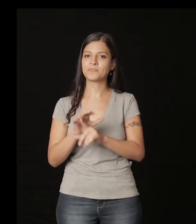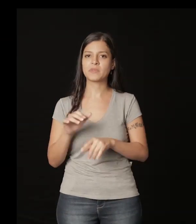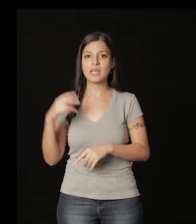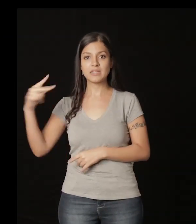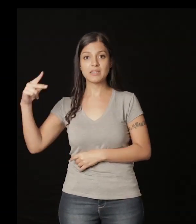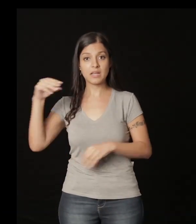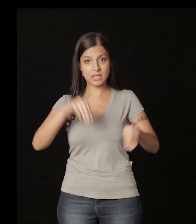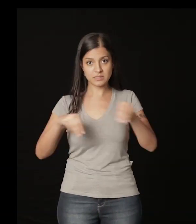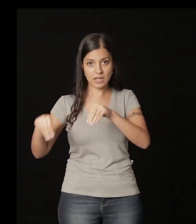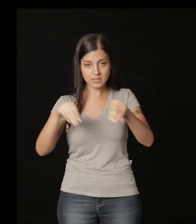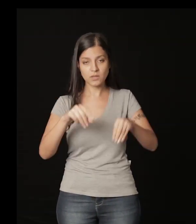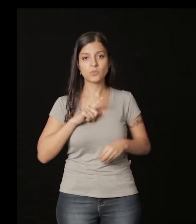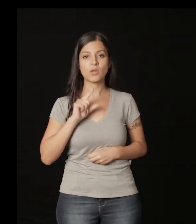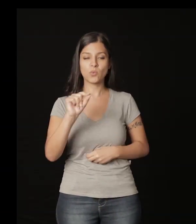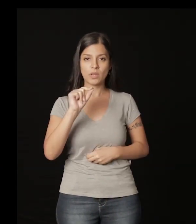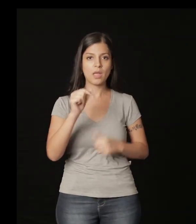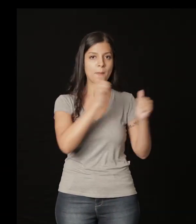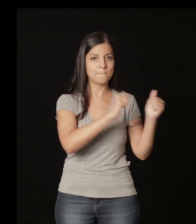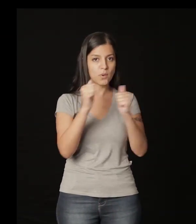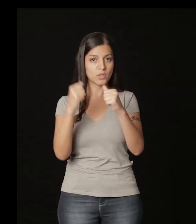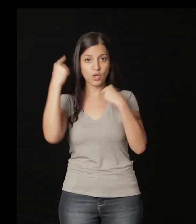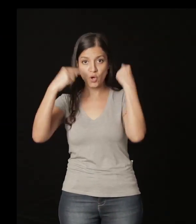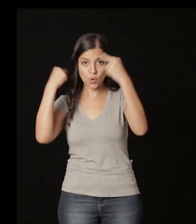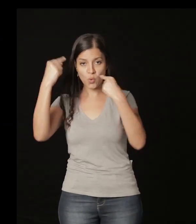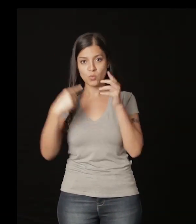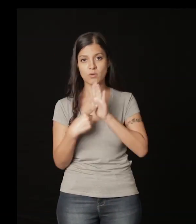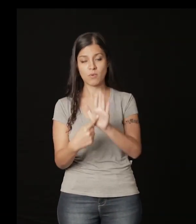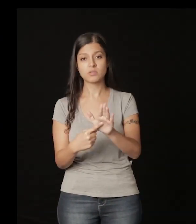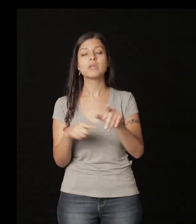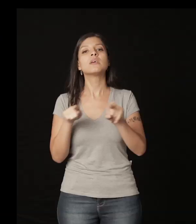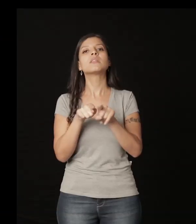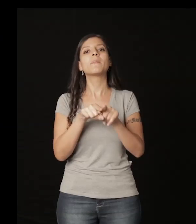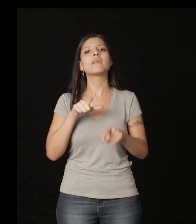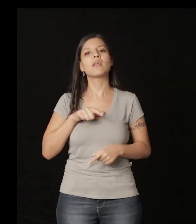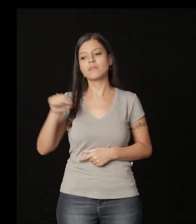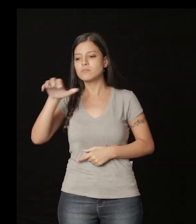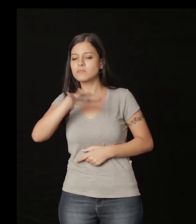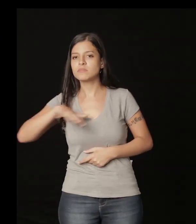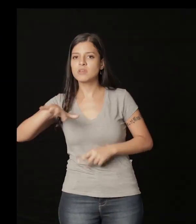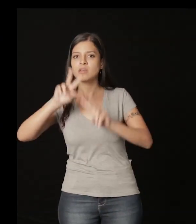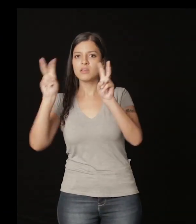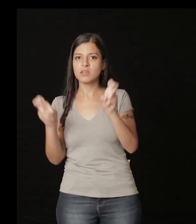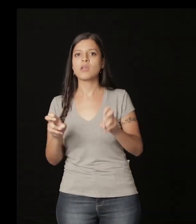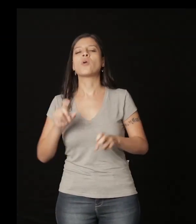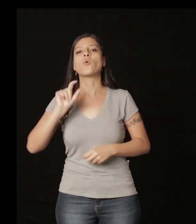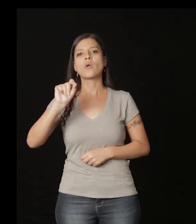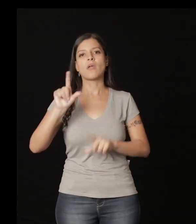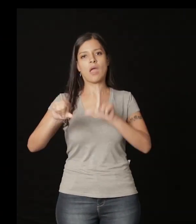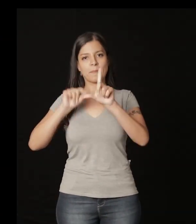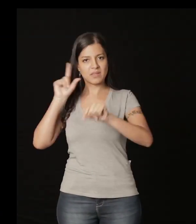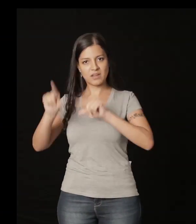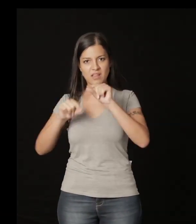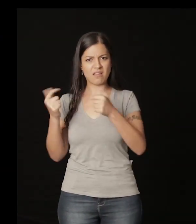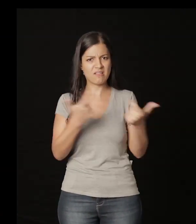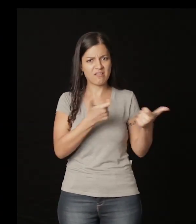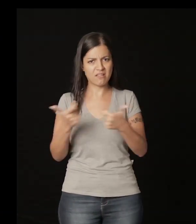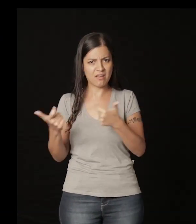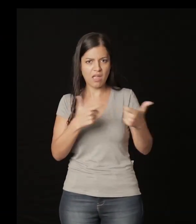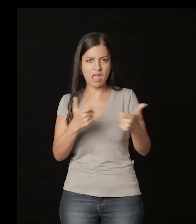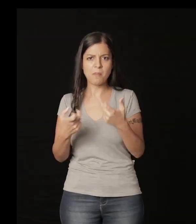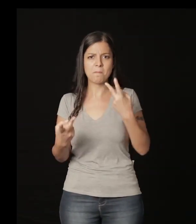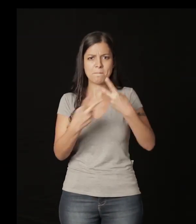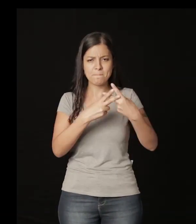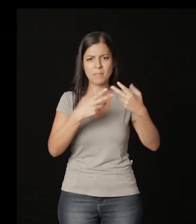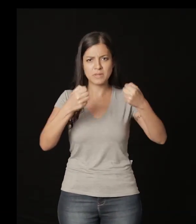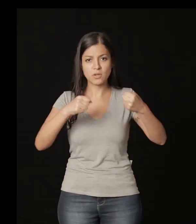Suas instalações vão além de expor esquemas de poder e loucura e expõem um universo em paralelo de arbitrariedades, guerras,